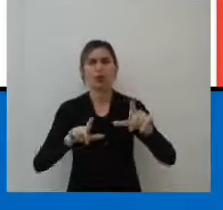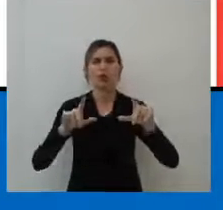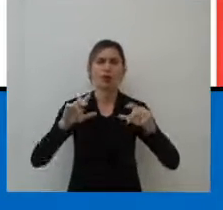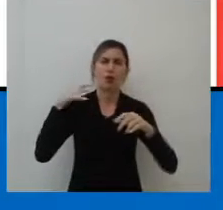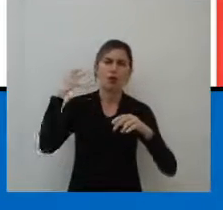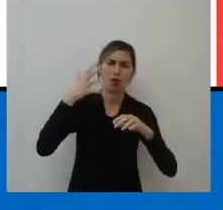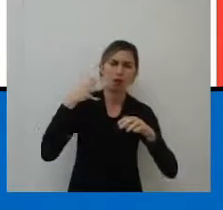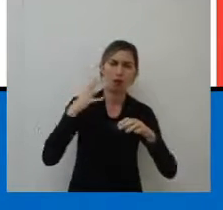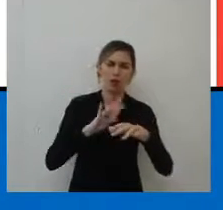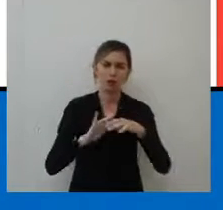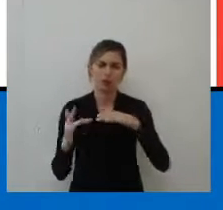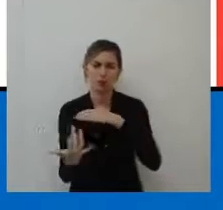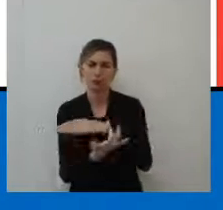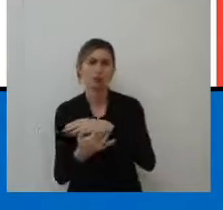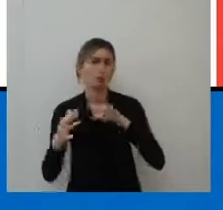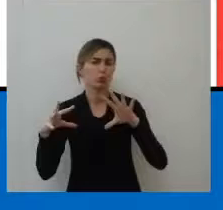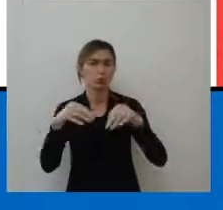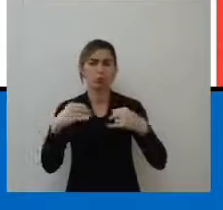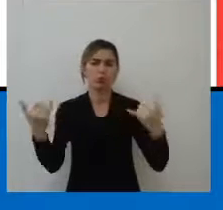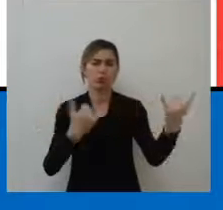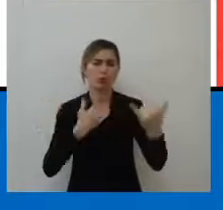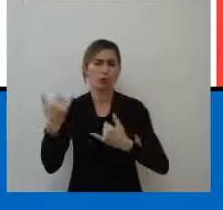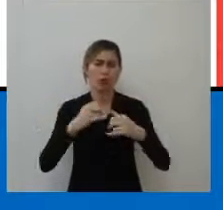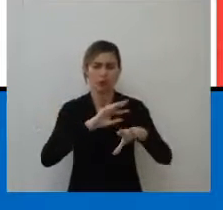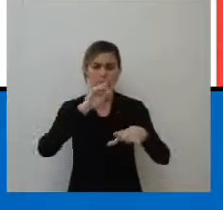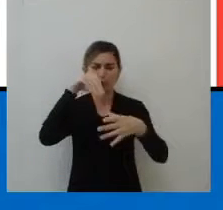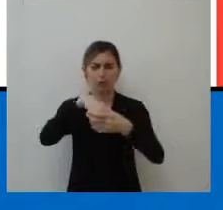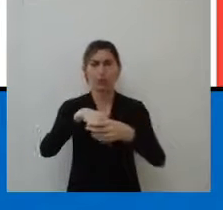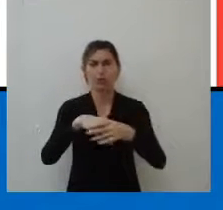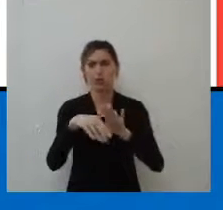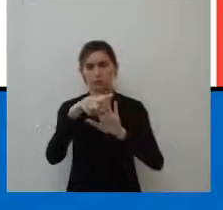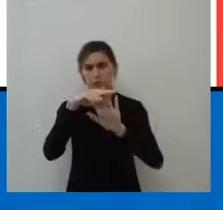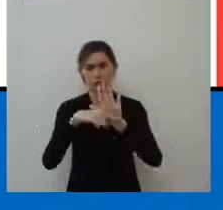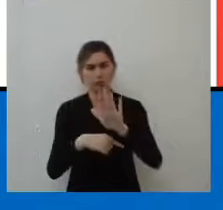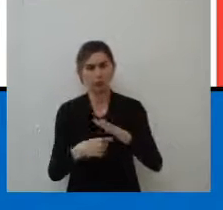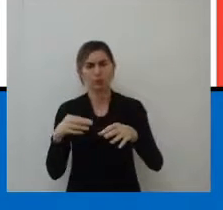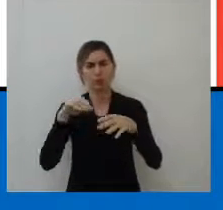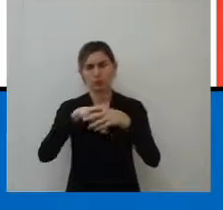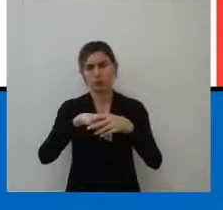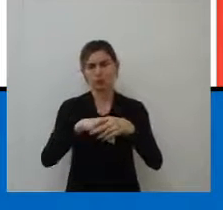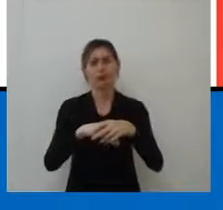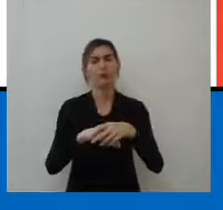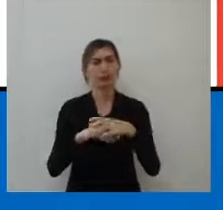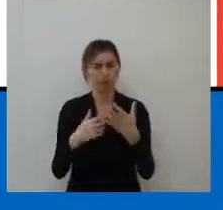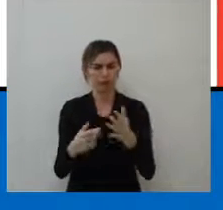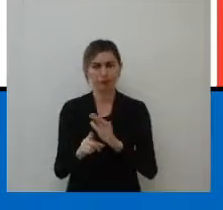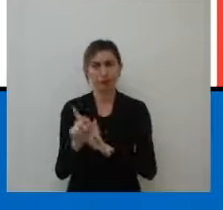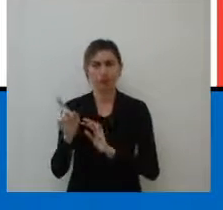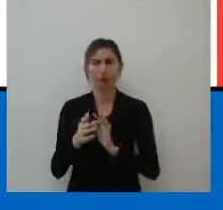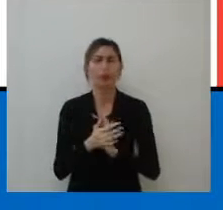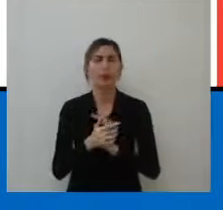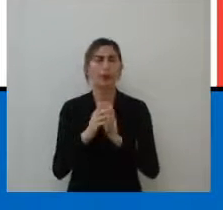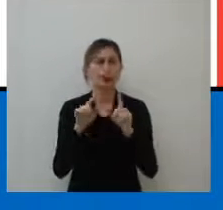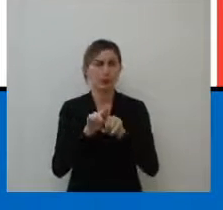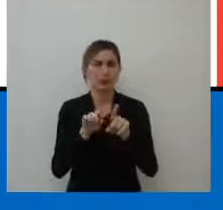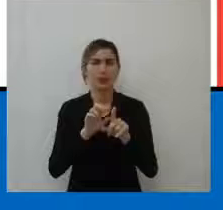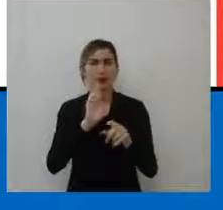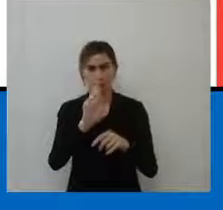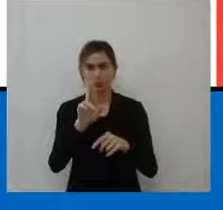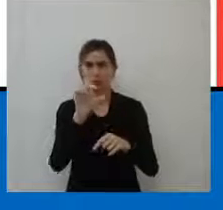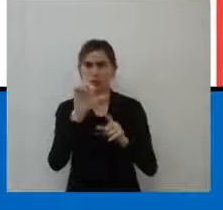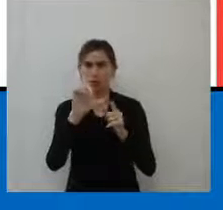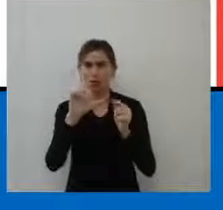sistemas que a gente utiliza para informação estão inseridos no ciberespaço. Nessa questão aí, tá? A resposta é a letra